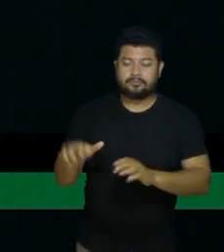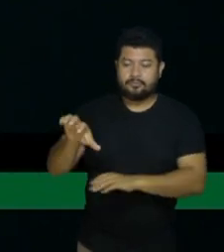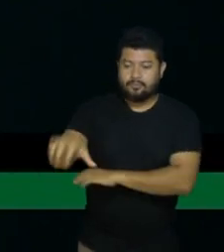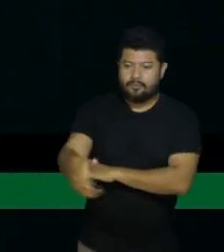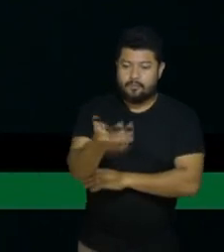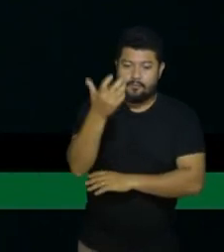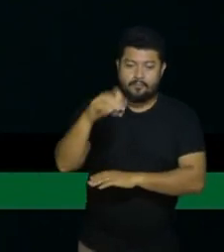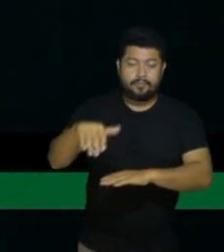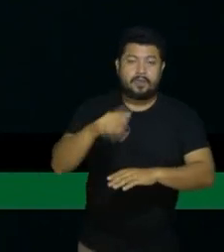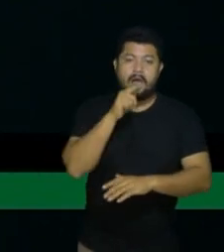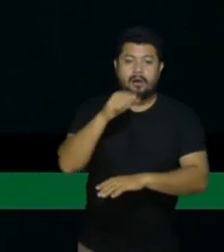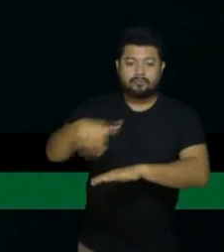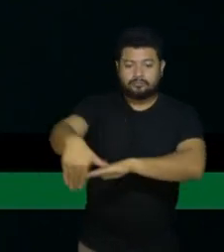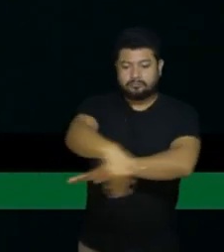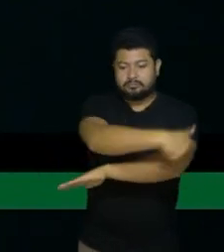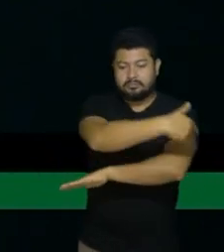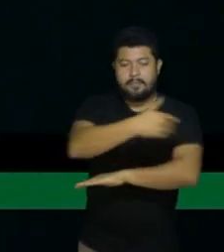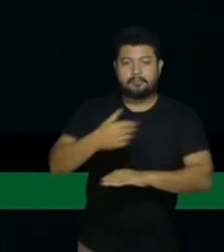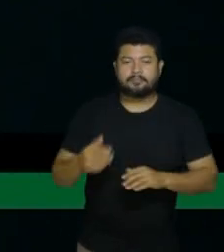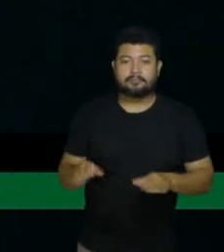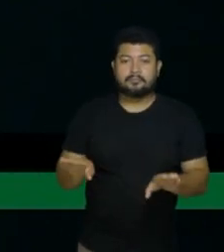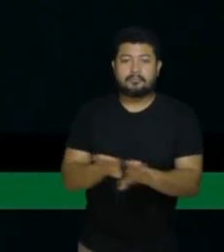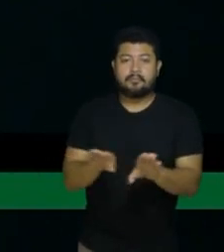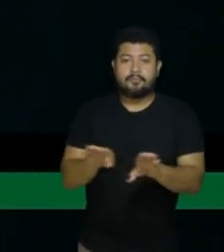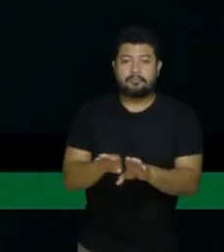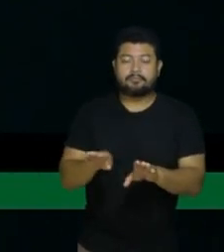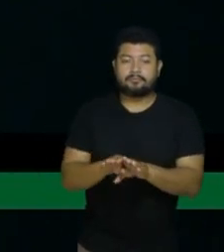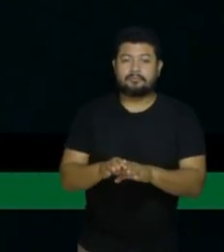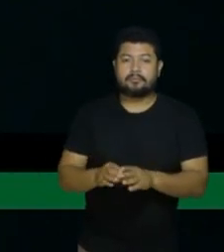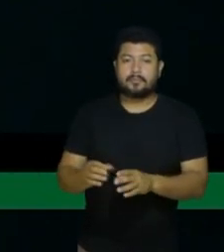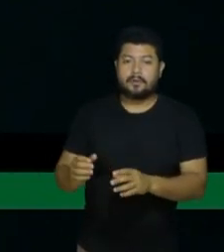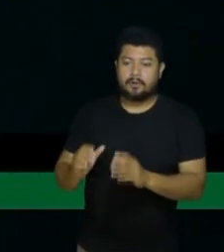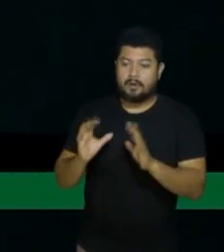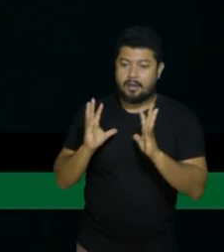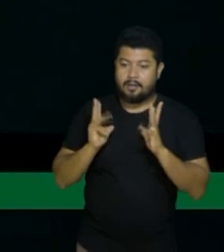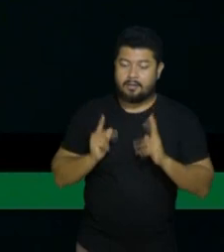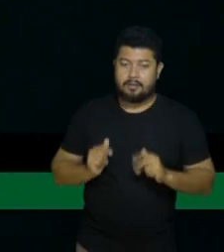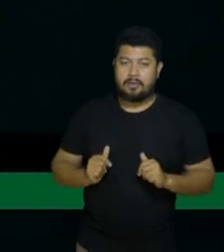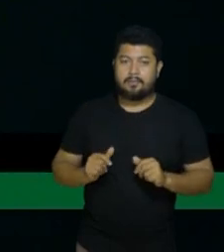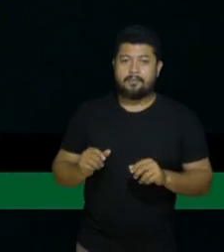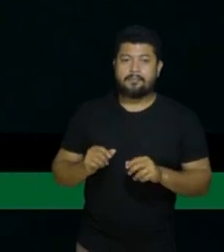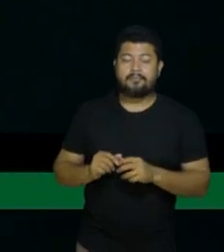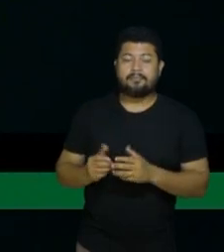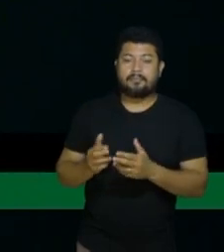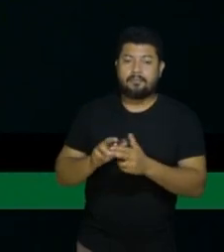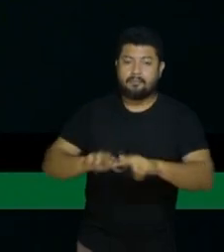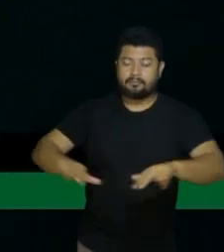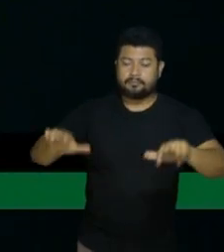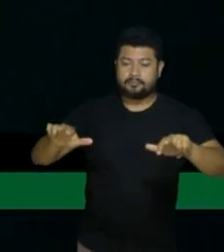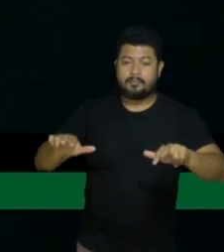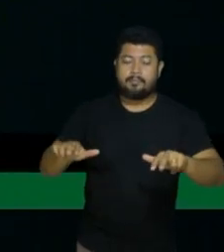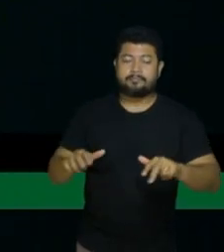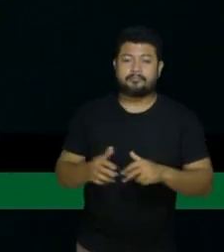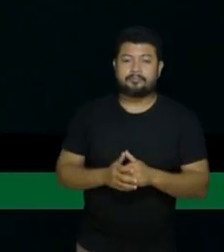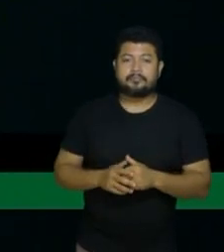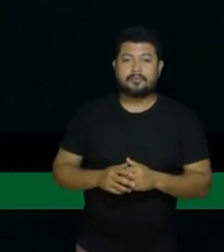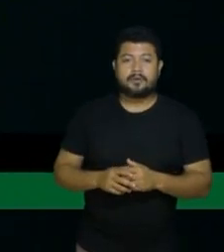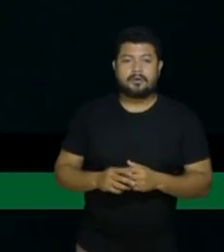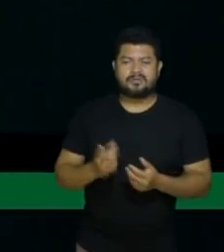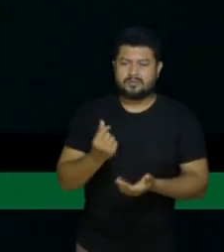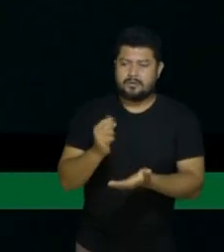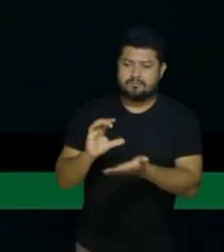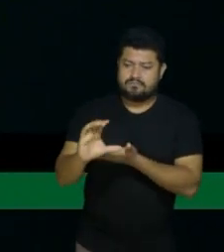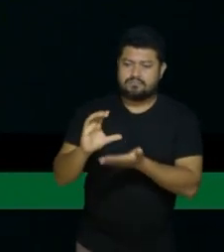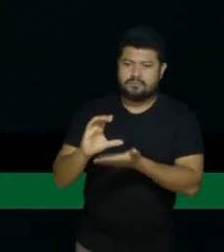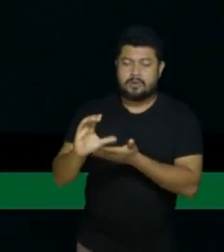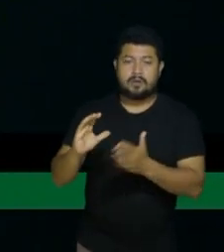limpeza constante dos rios e o replantio da Mata ciliar investimos pesado em saneamento básico